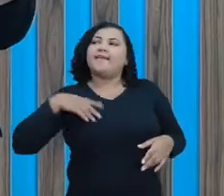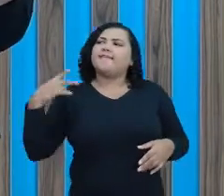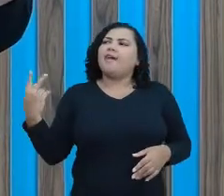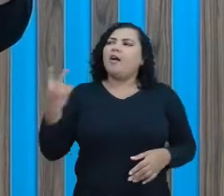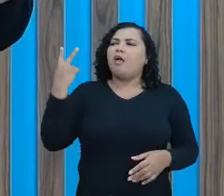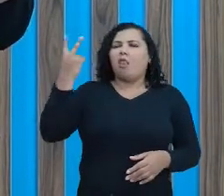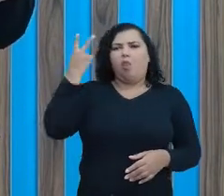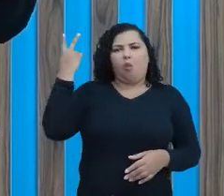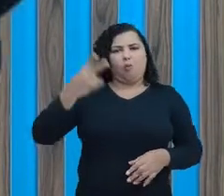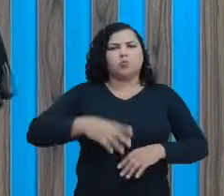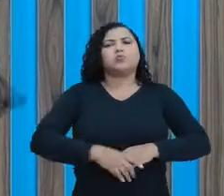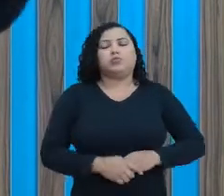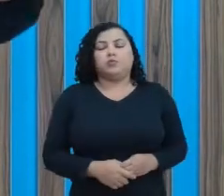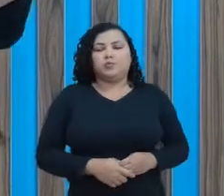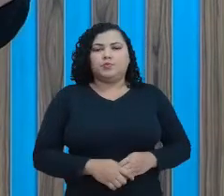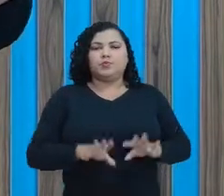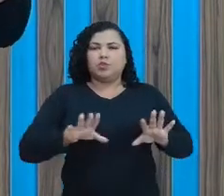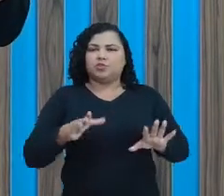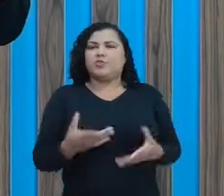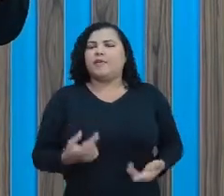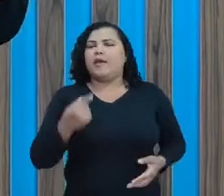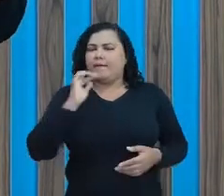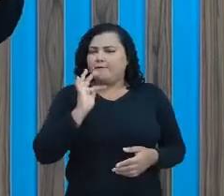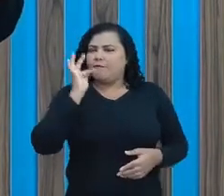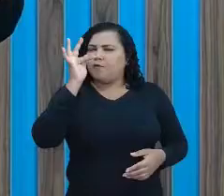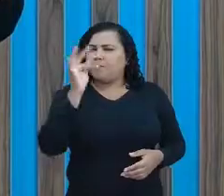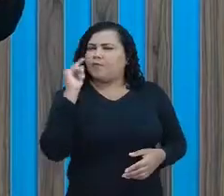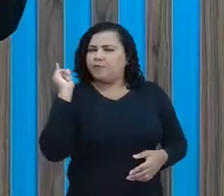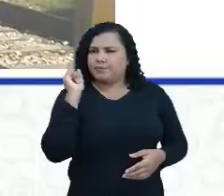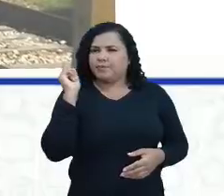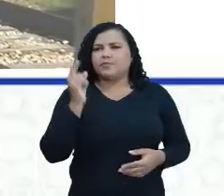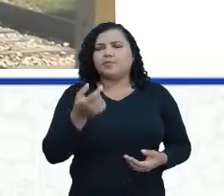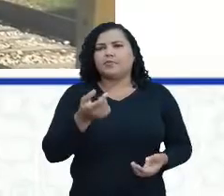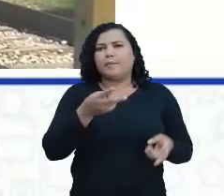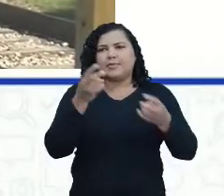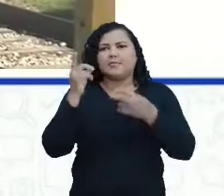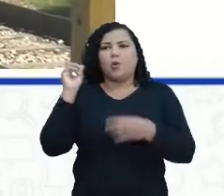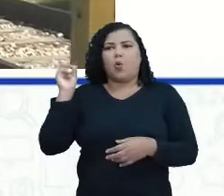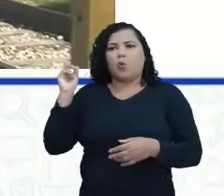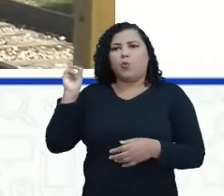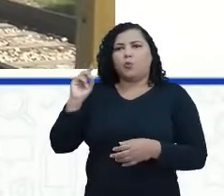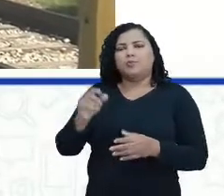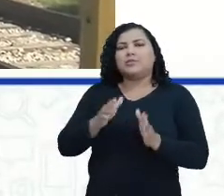valor mesmo. A gente vai ver um pouquinho mais sobre isso já já.